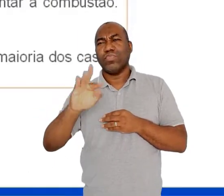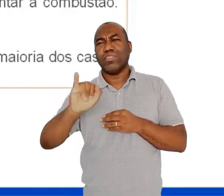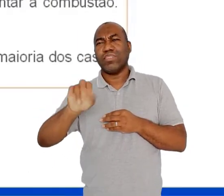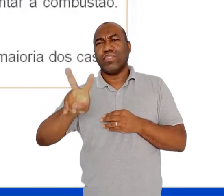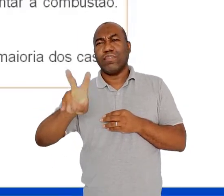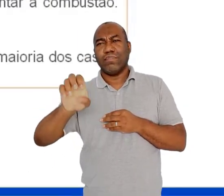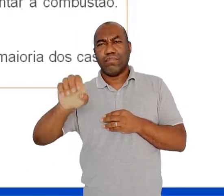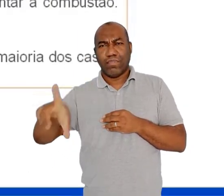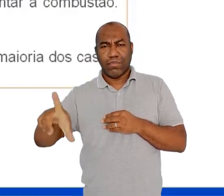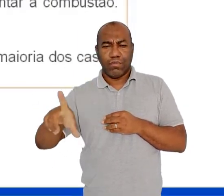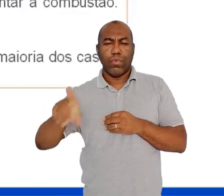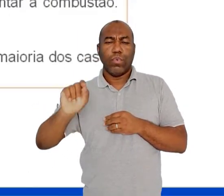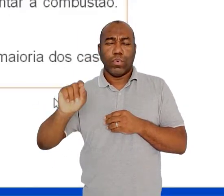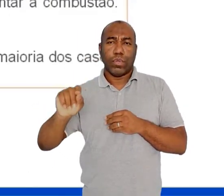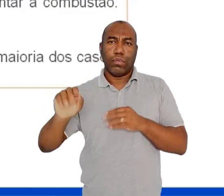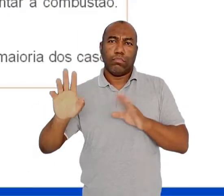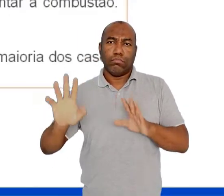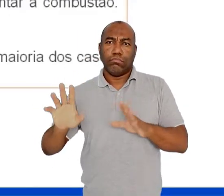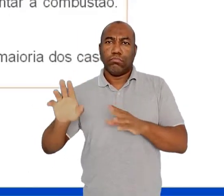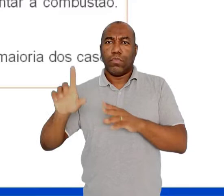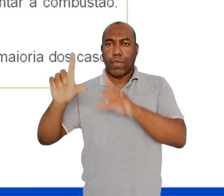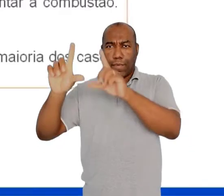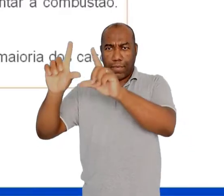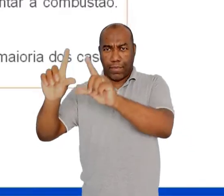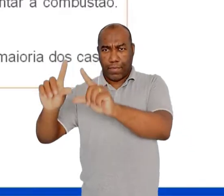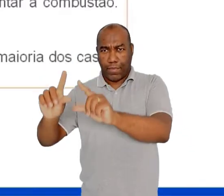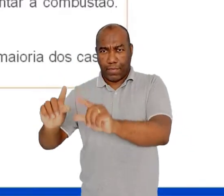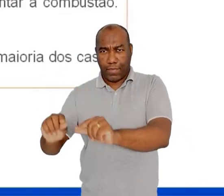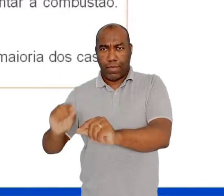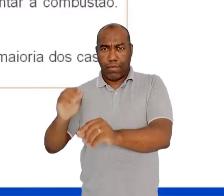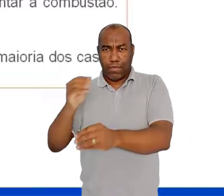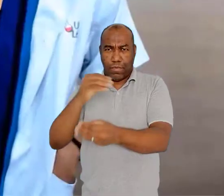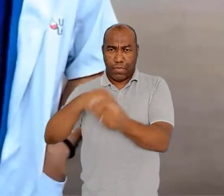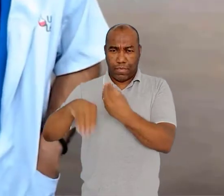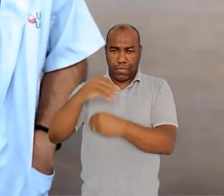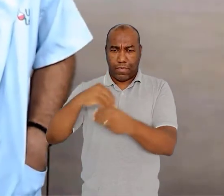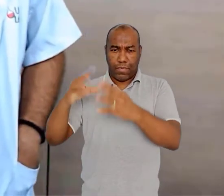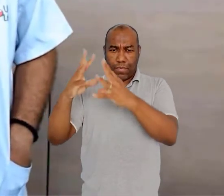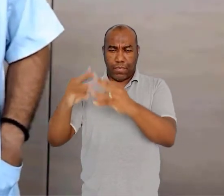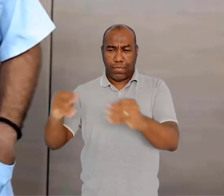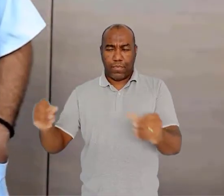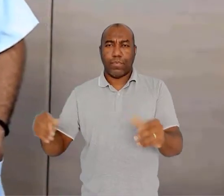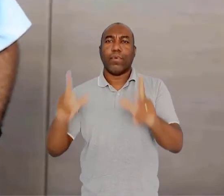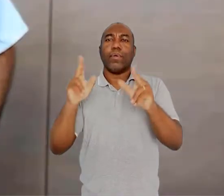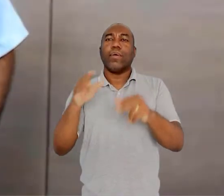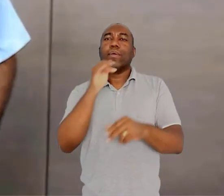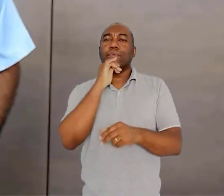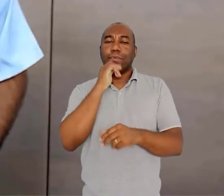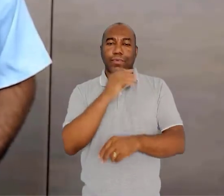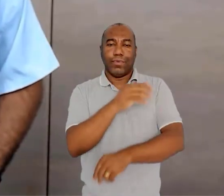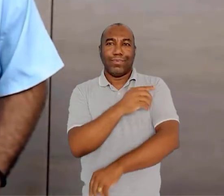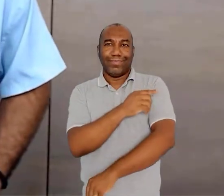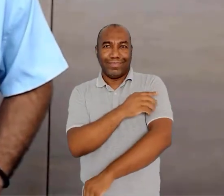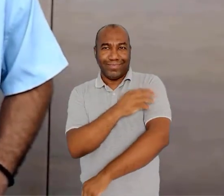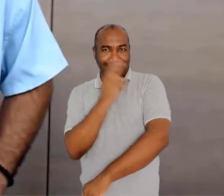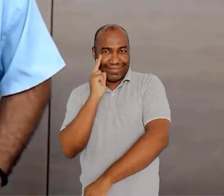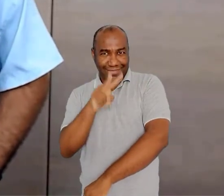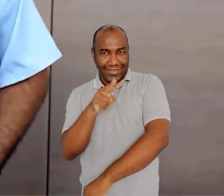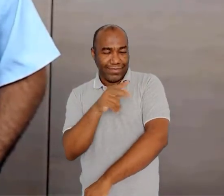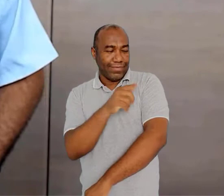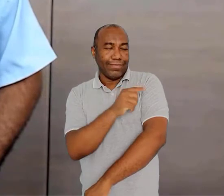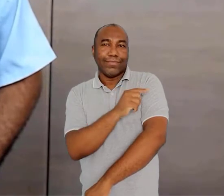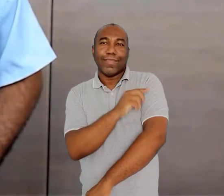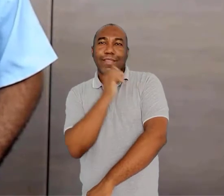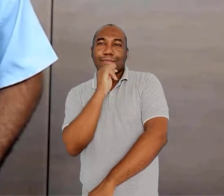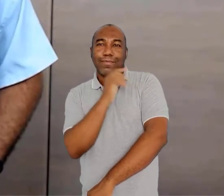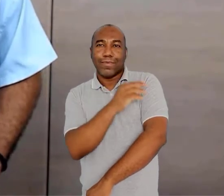combustão. Então, acabou o combustível, acabou a reação química. É desse jeito que funciona, por exemplo, acabou o etanol do carro, o cara fica lá parado.